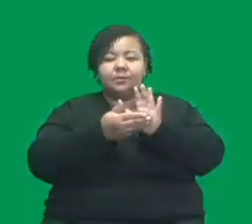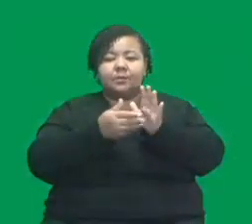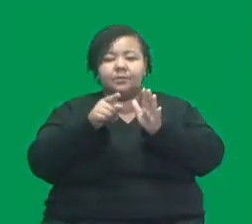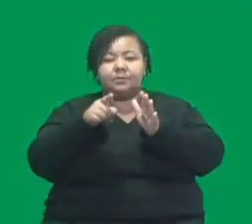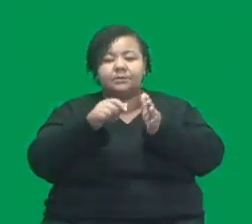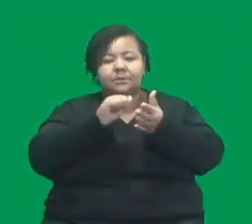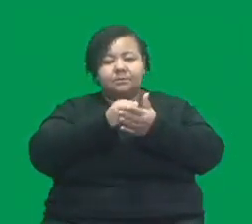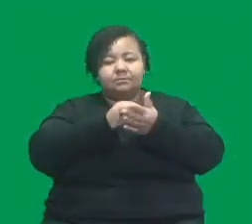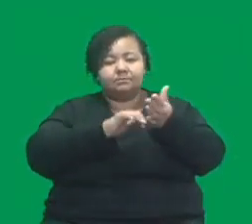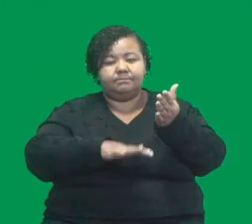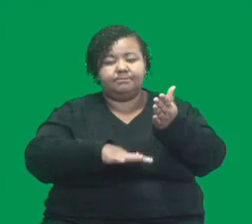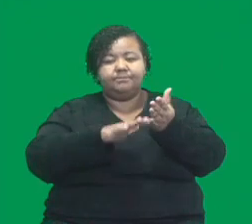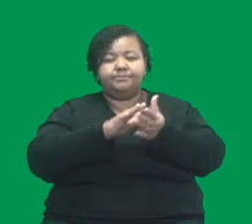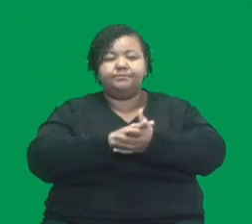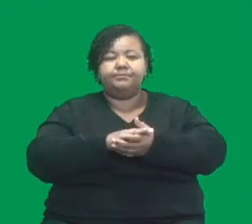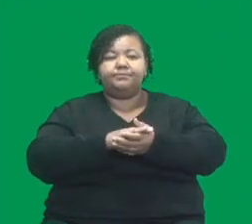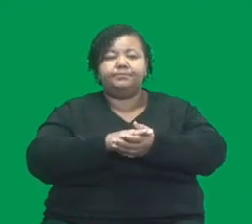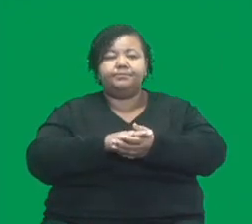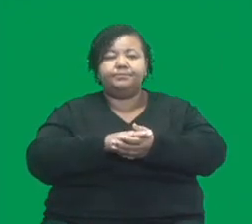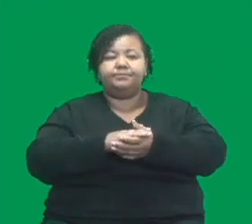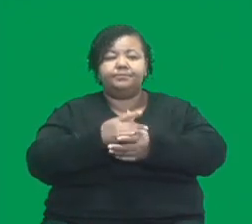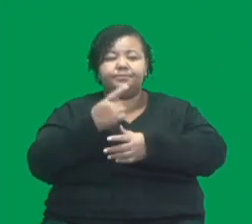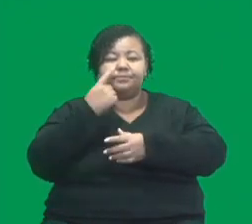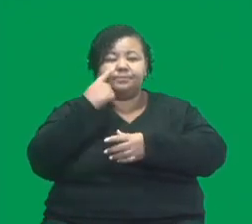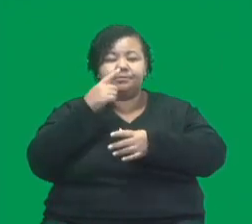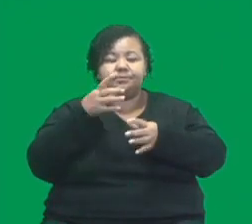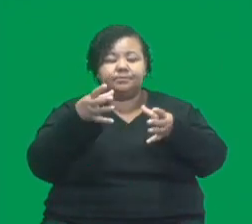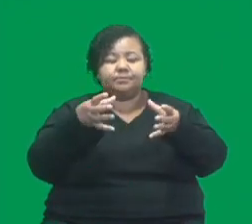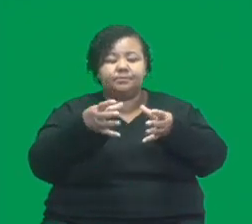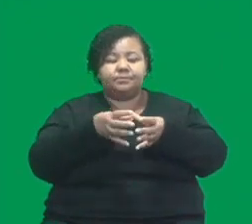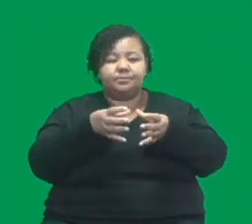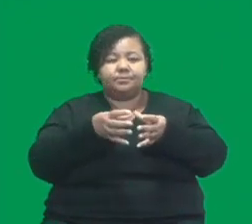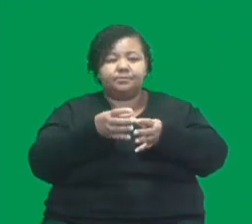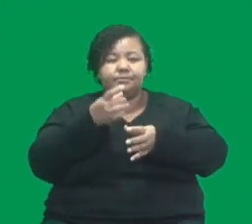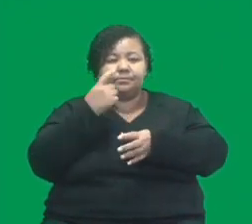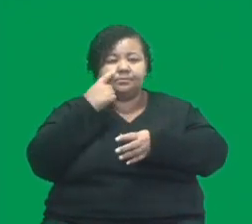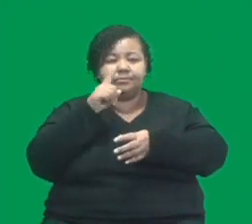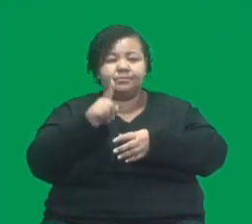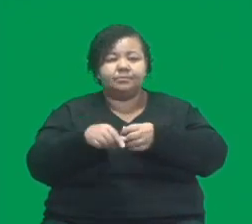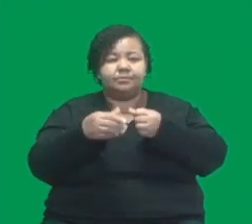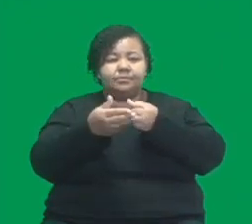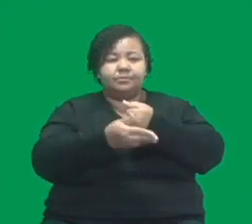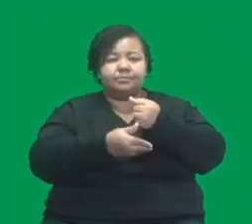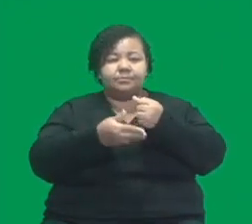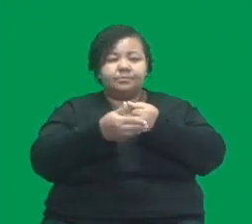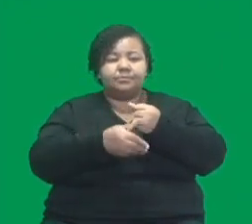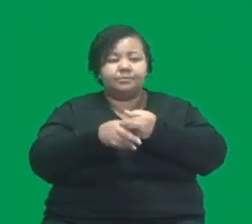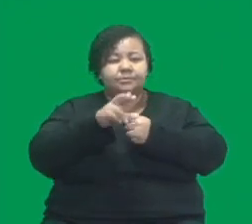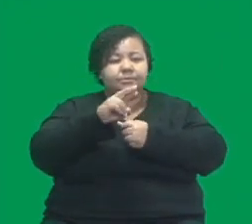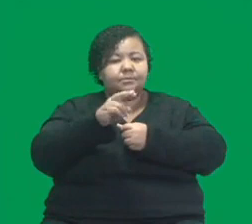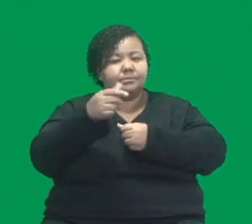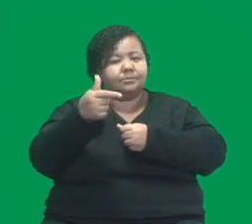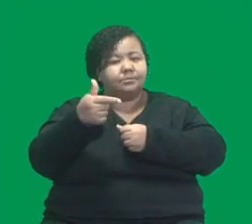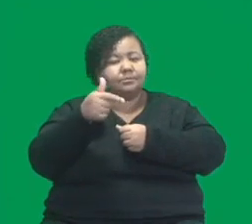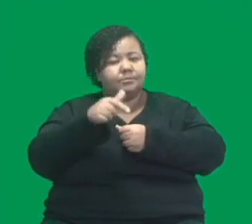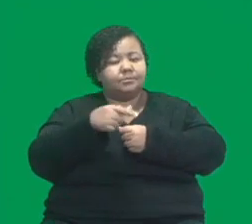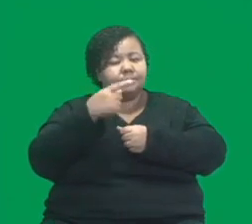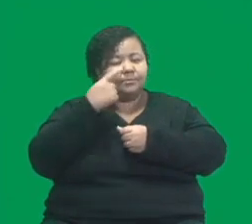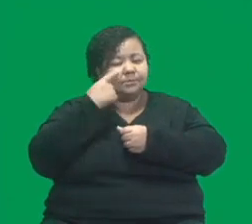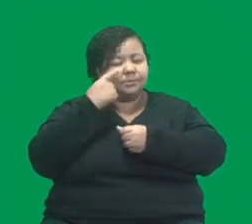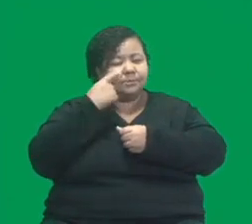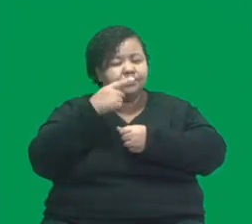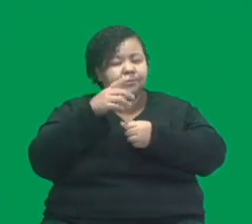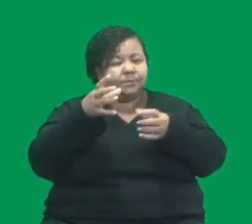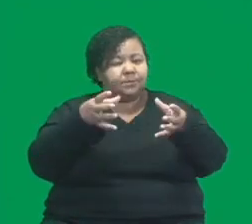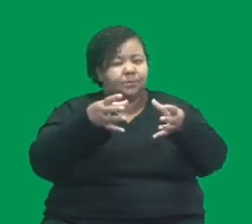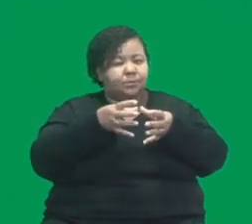seguinte tarefa. Dado esse conjunto, ele é uma base do R2? Analise esse